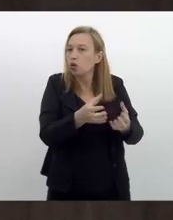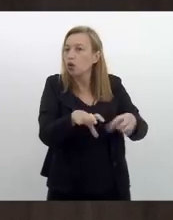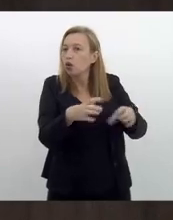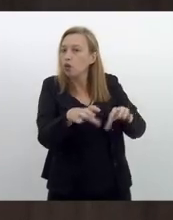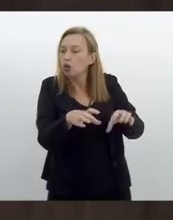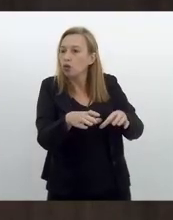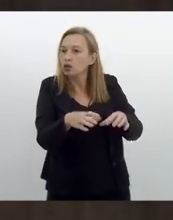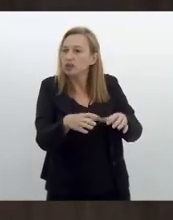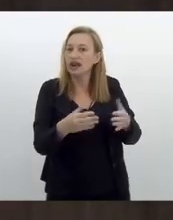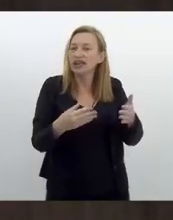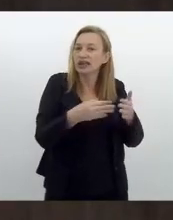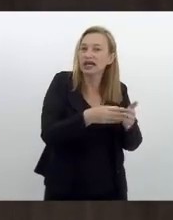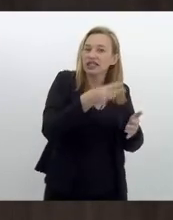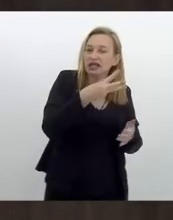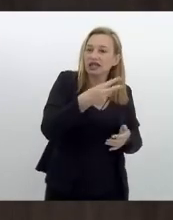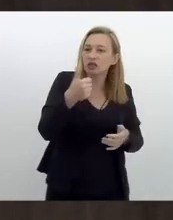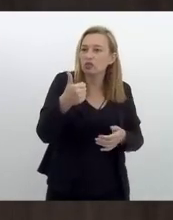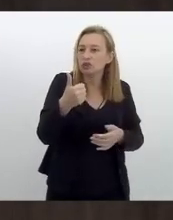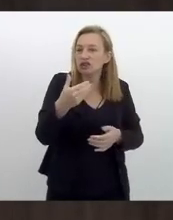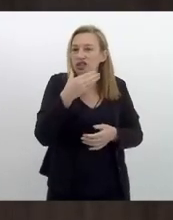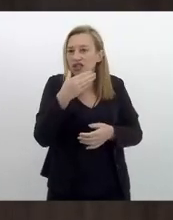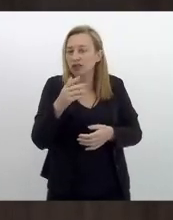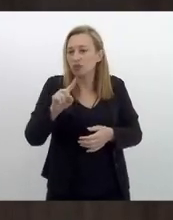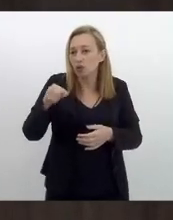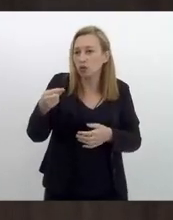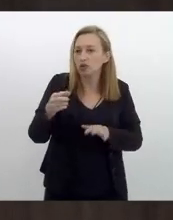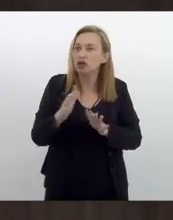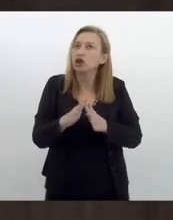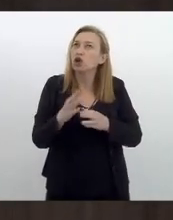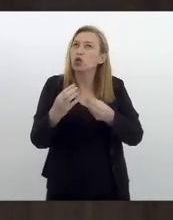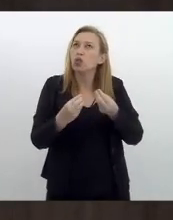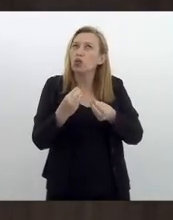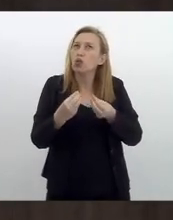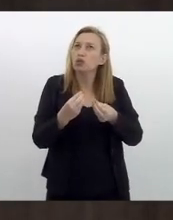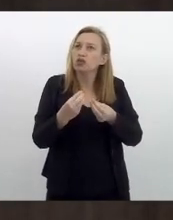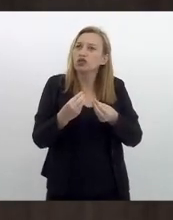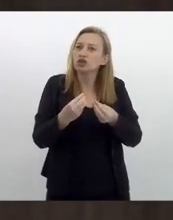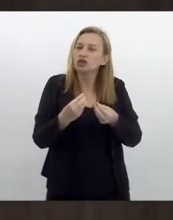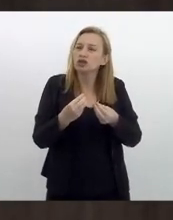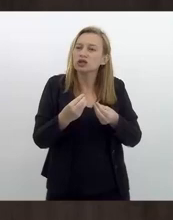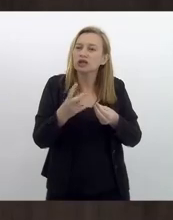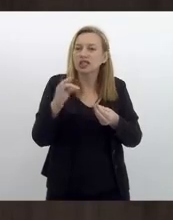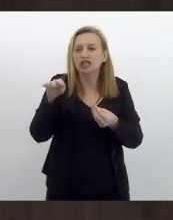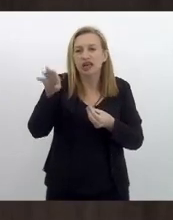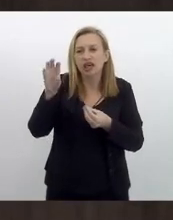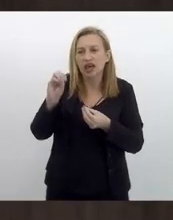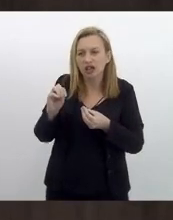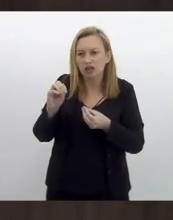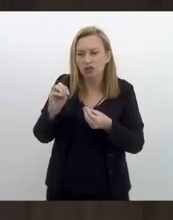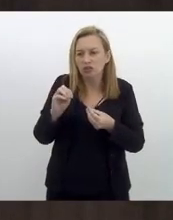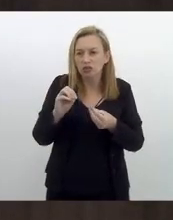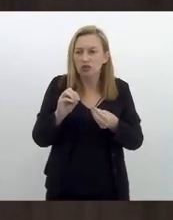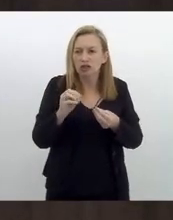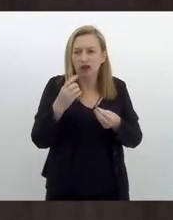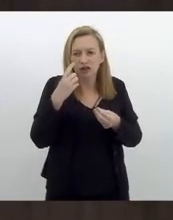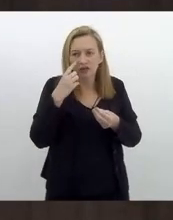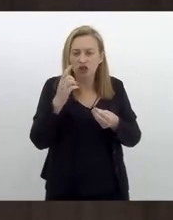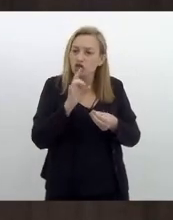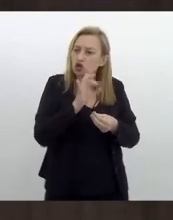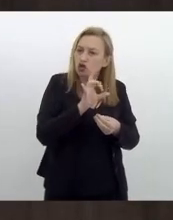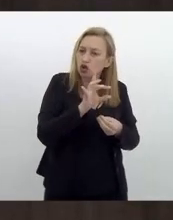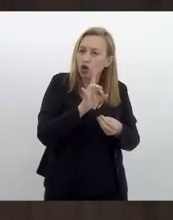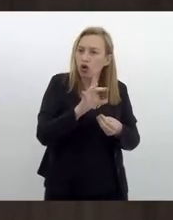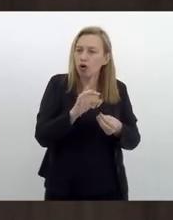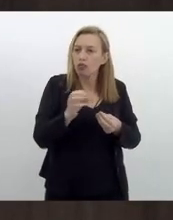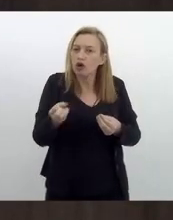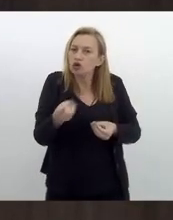é até 31 de dezembro, etc, etc, como a gente está remetendo o triênio somente para os novos